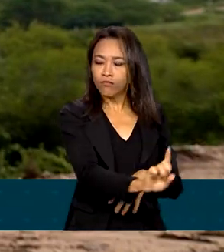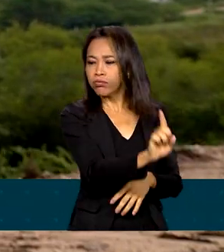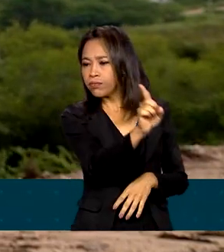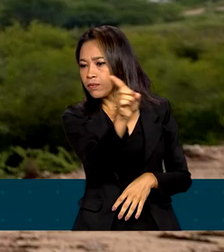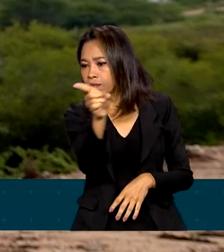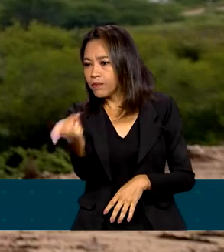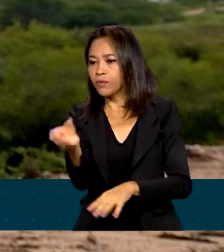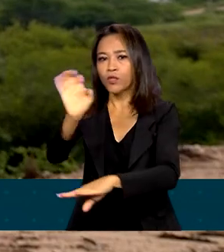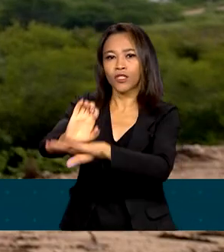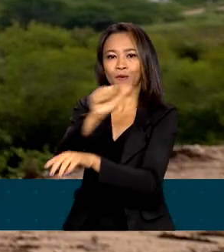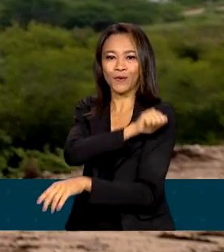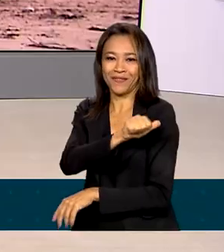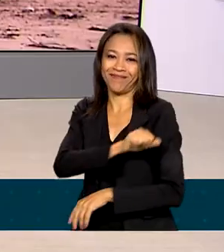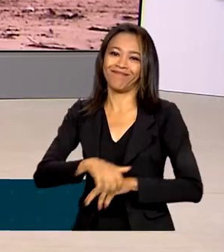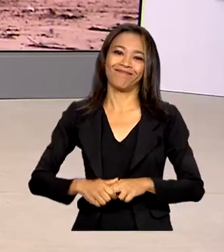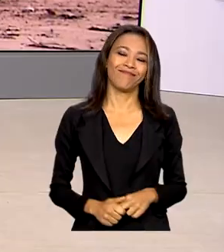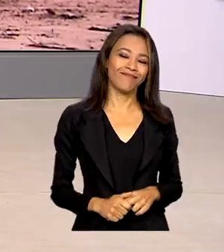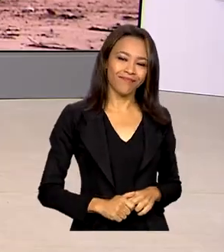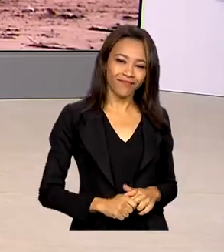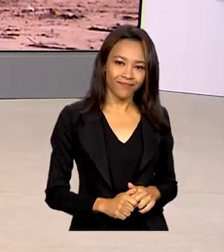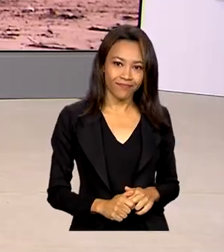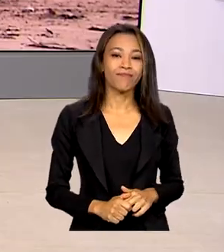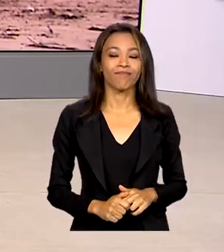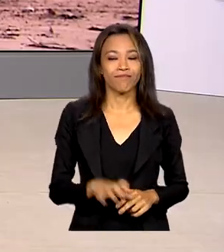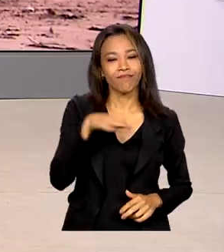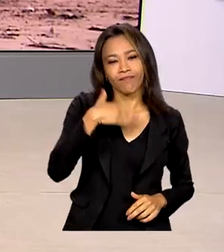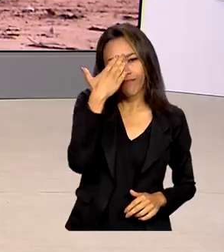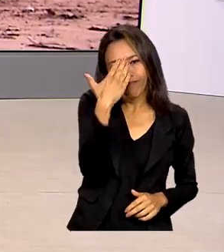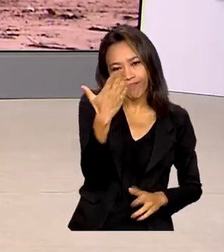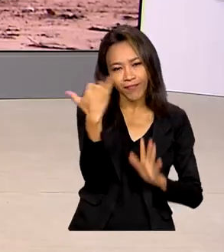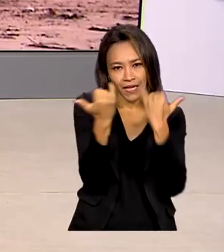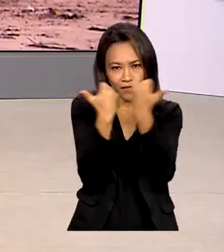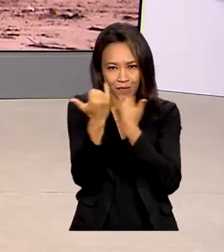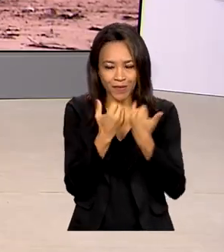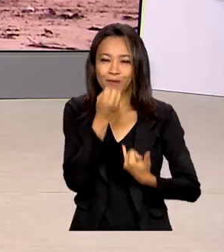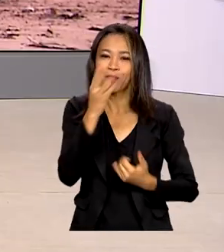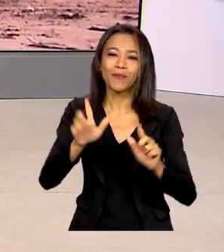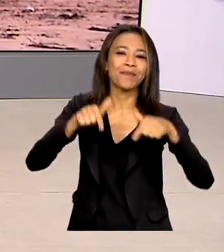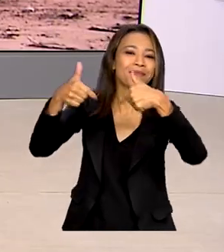Janeiro. Vanessa. Ok, Ana, obrigada pelas informações. Bom trabalho para você.